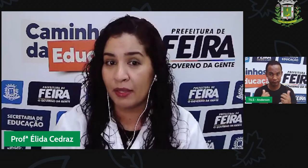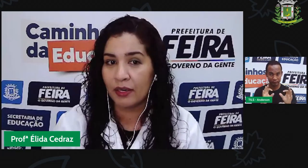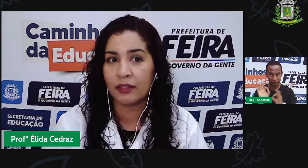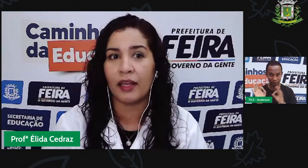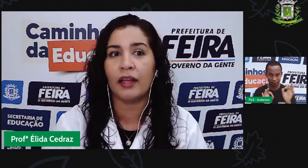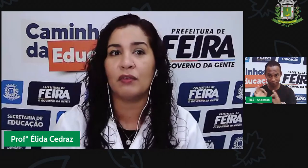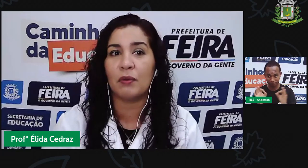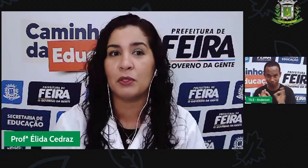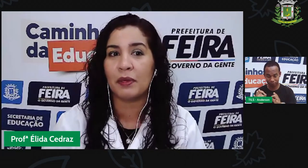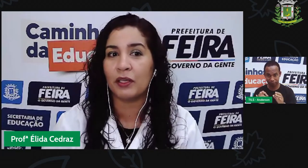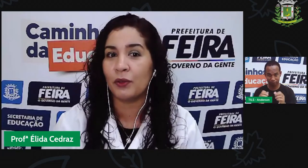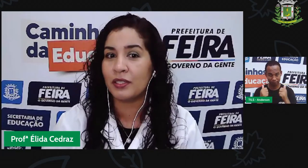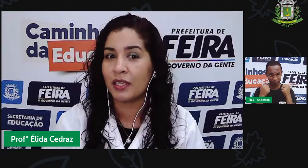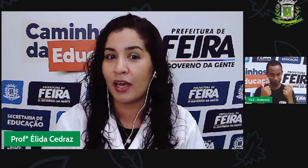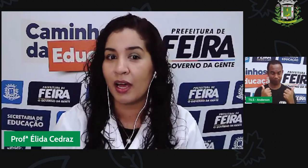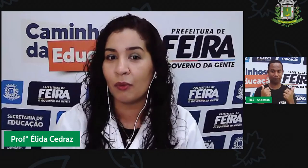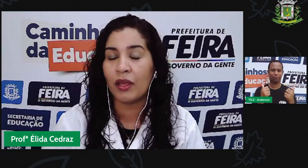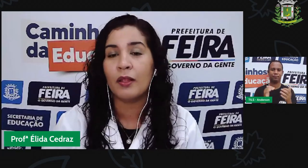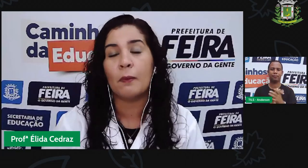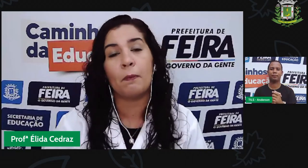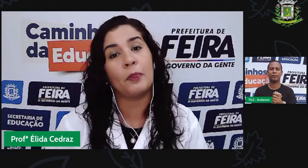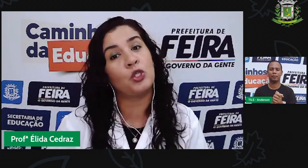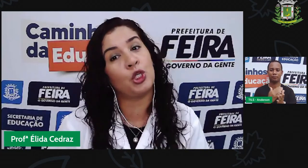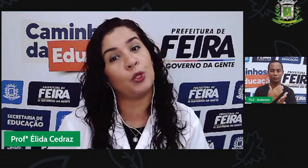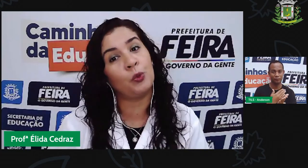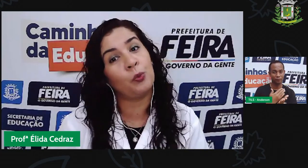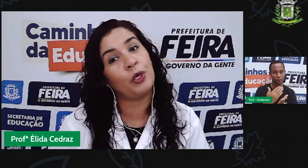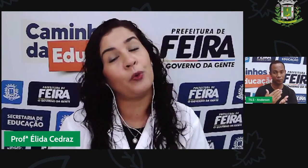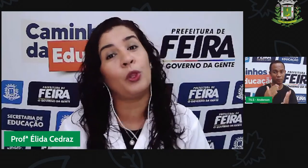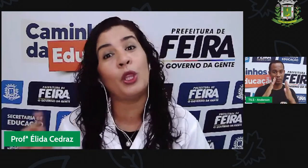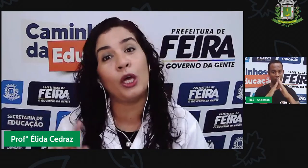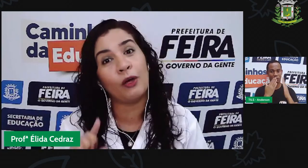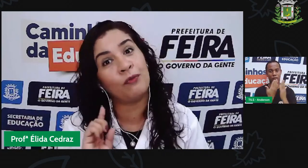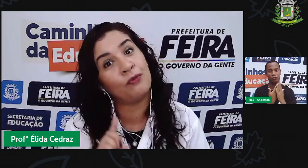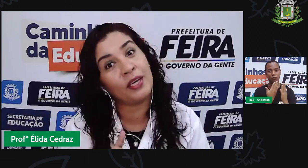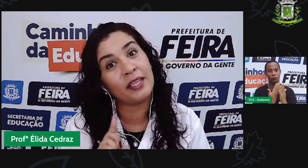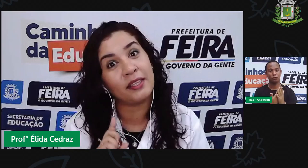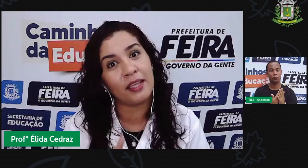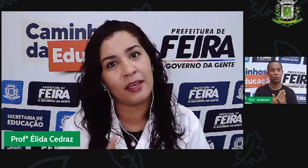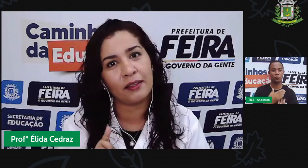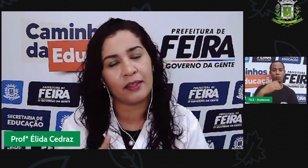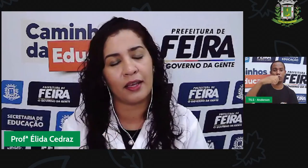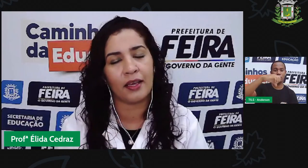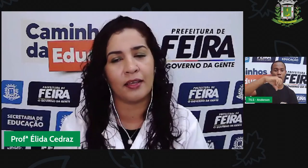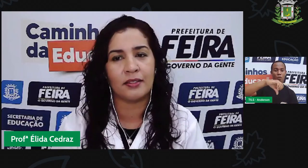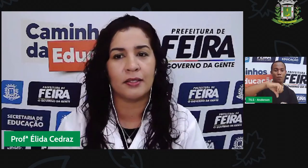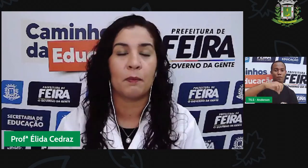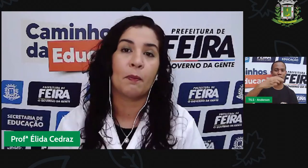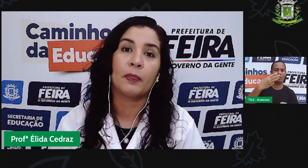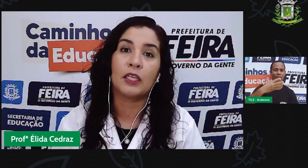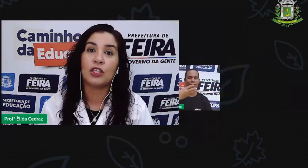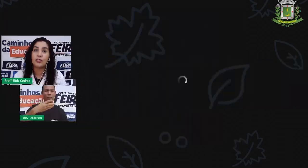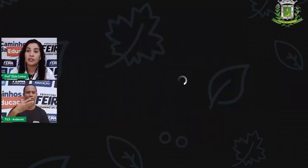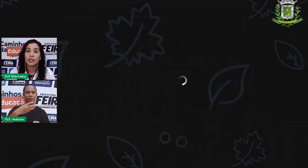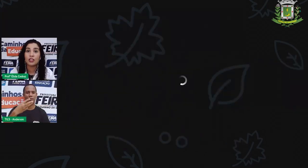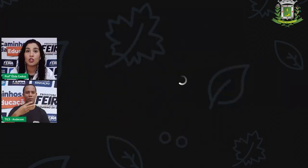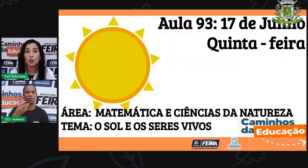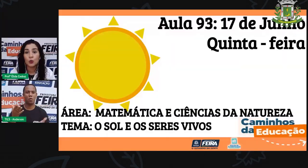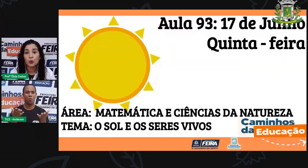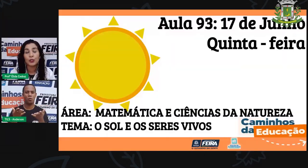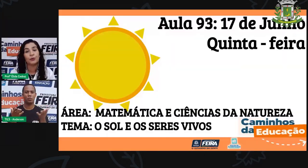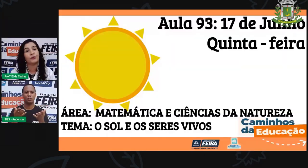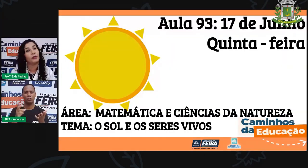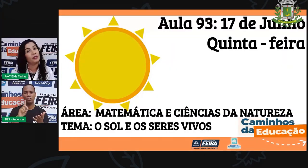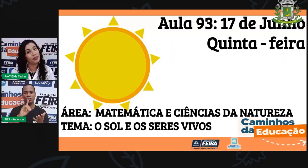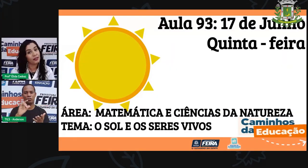bem hidratado, vamos para a nossa aula de número 93, dia 17